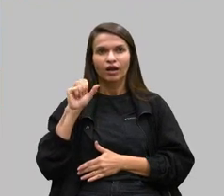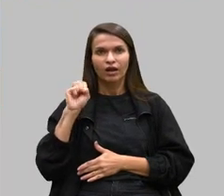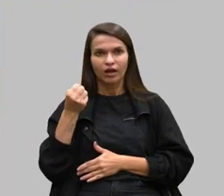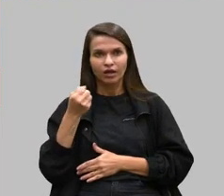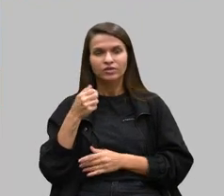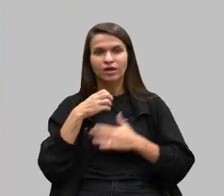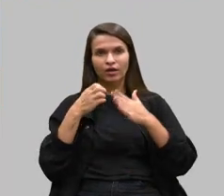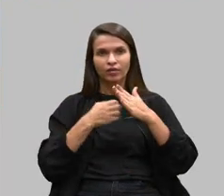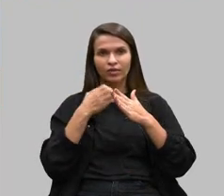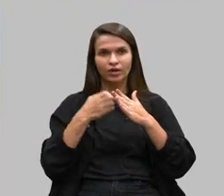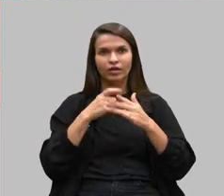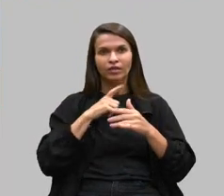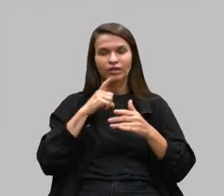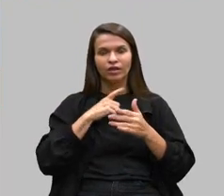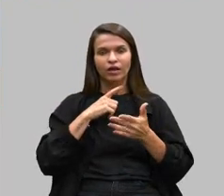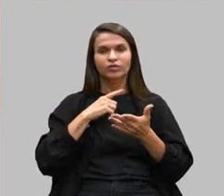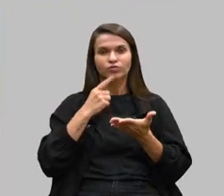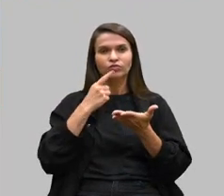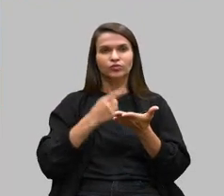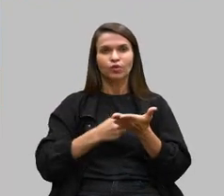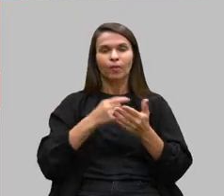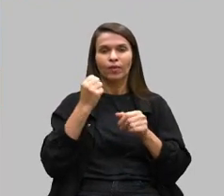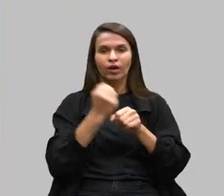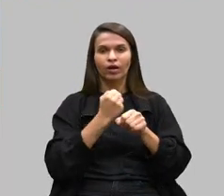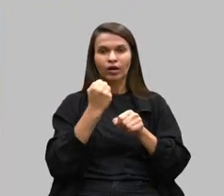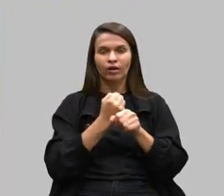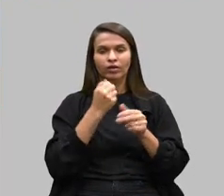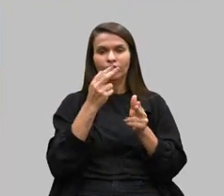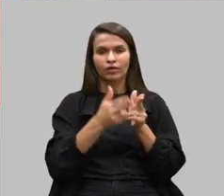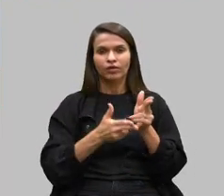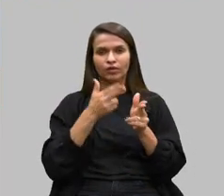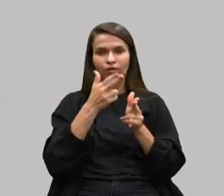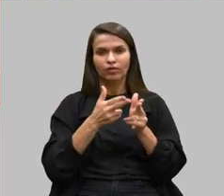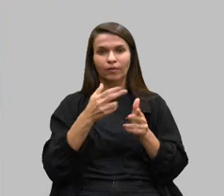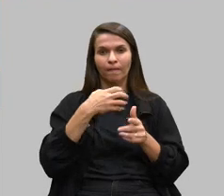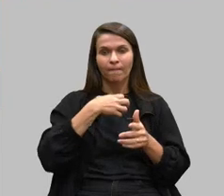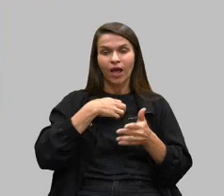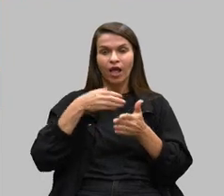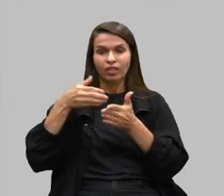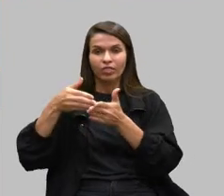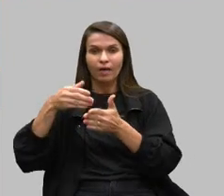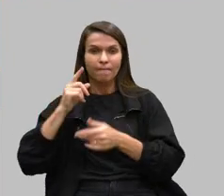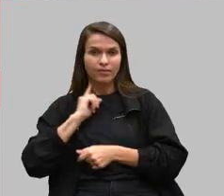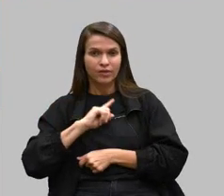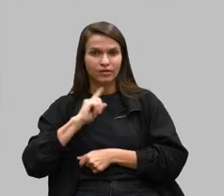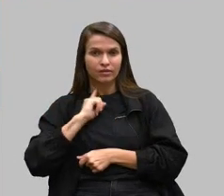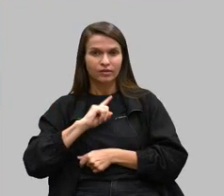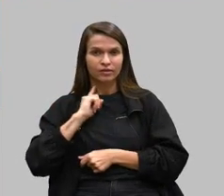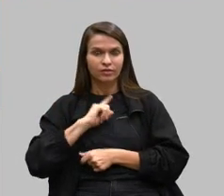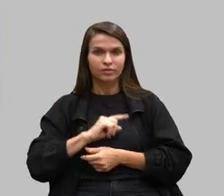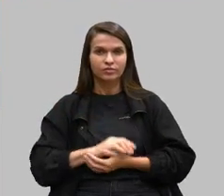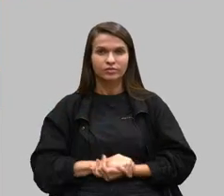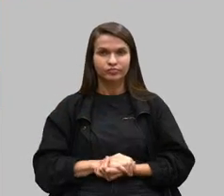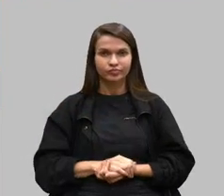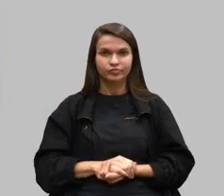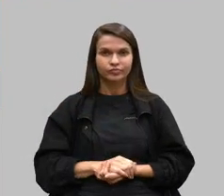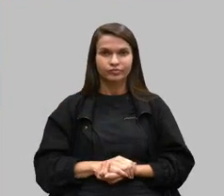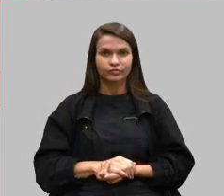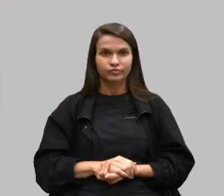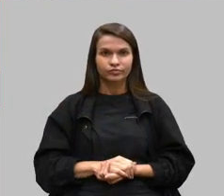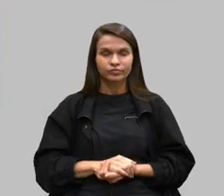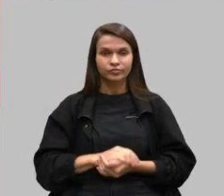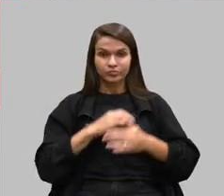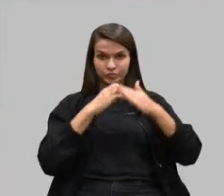autorização para a reconstrução da ferrovia Bahia Minas a multimodal